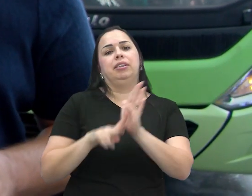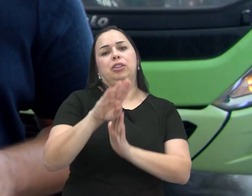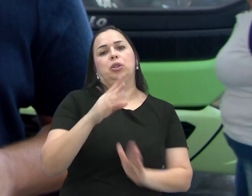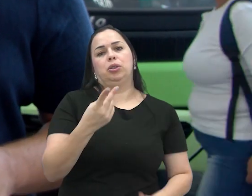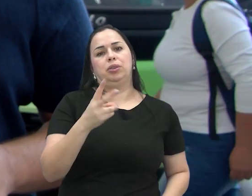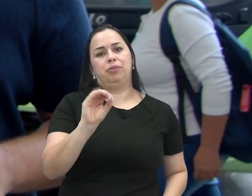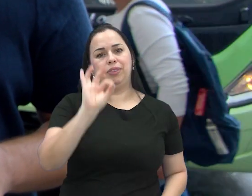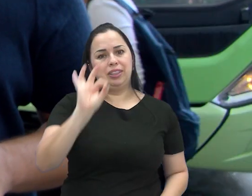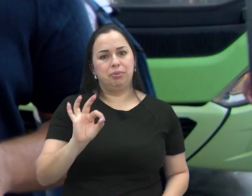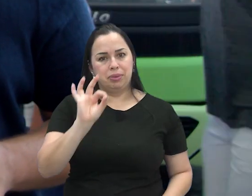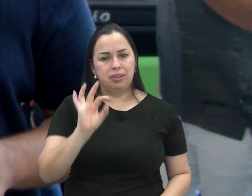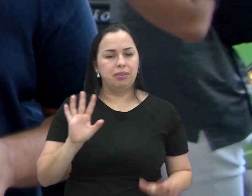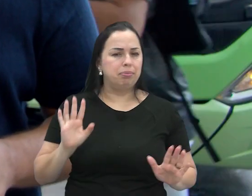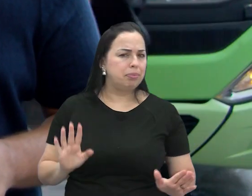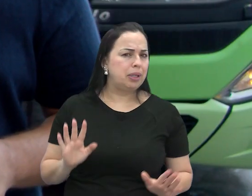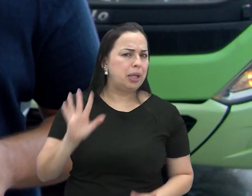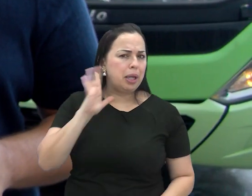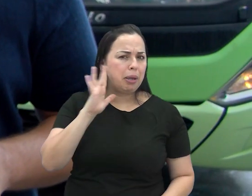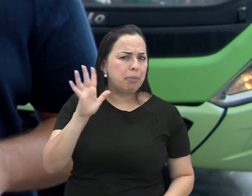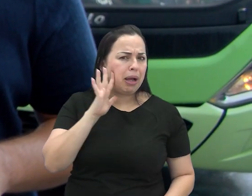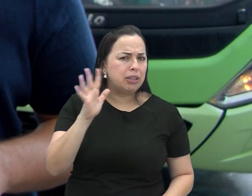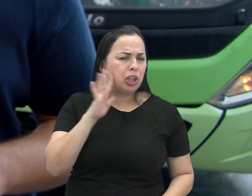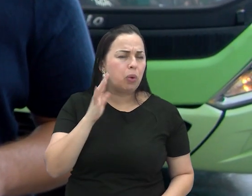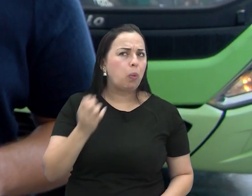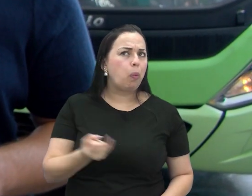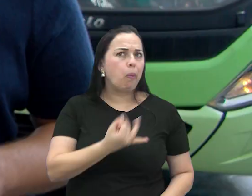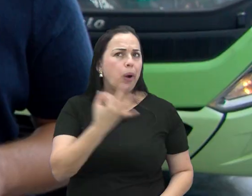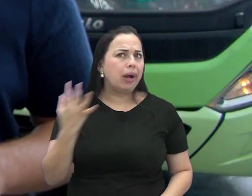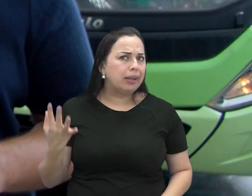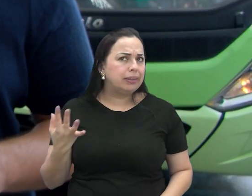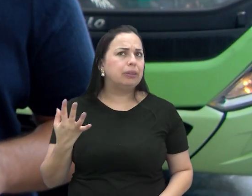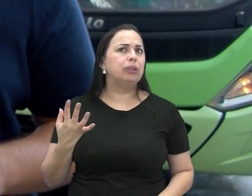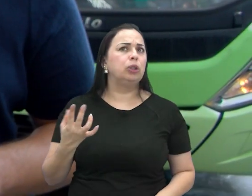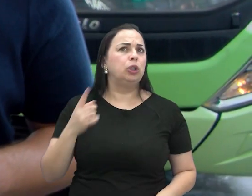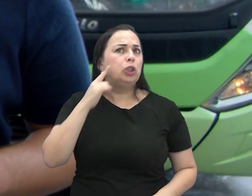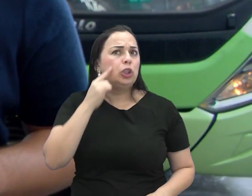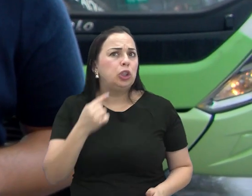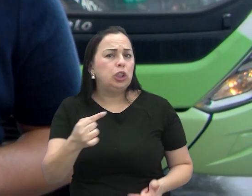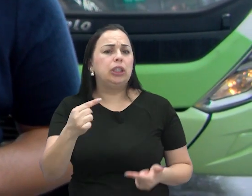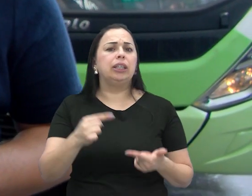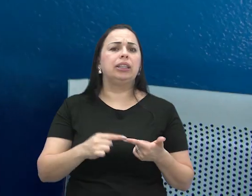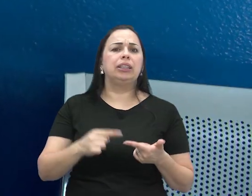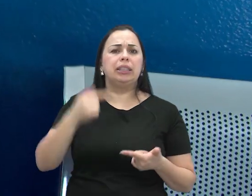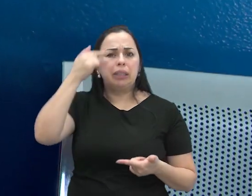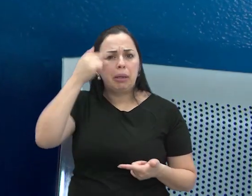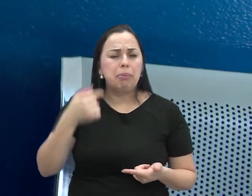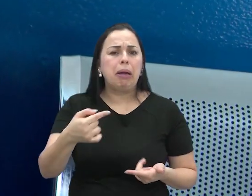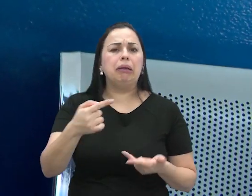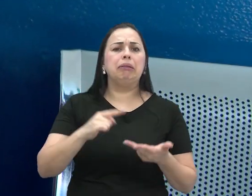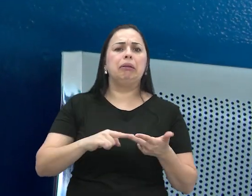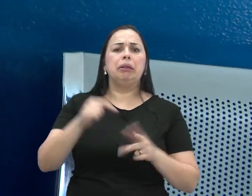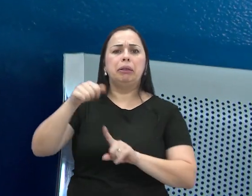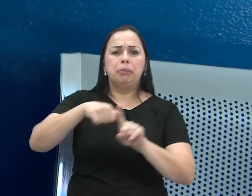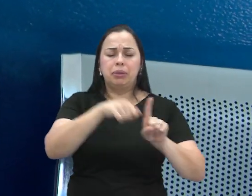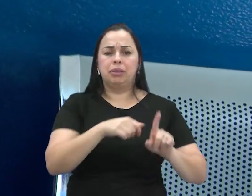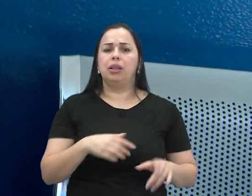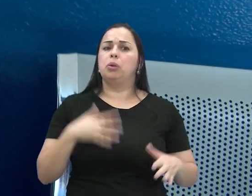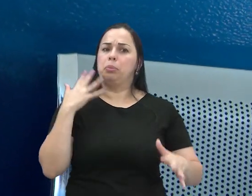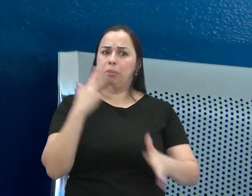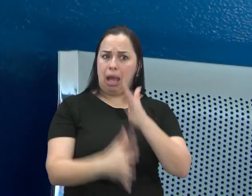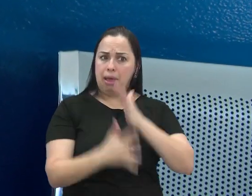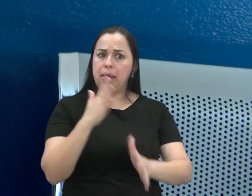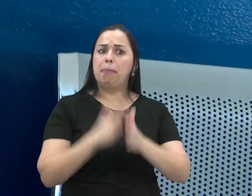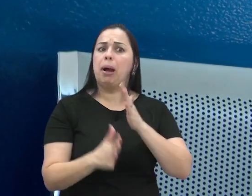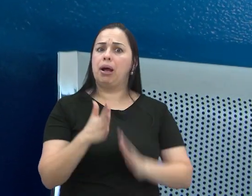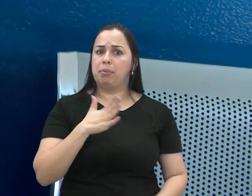20%. E já pensou esse valor multiplicado por dias, semanas e meses? Me atrapalha bastante. Quando não uso